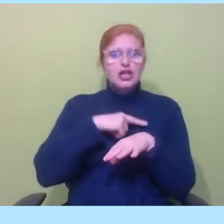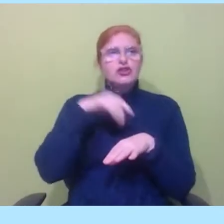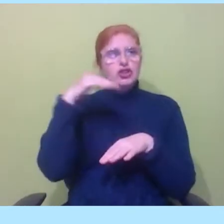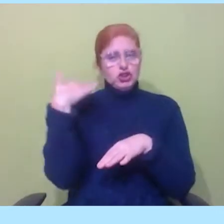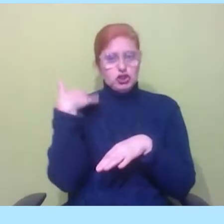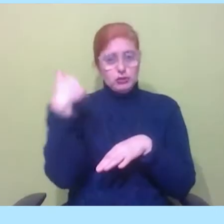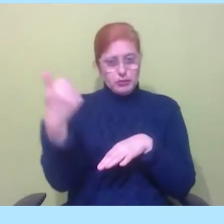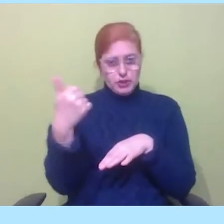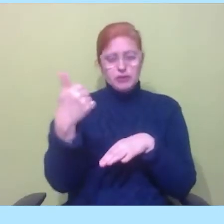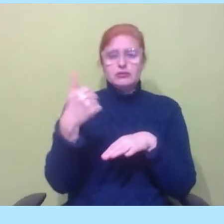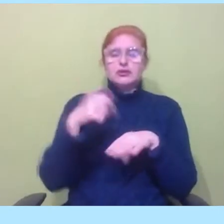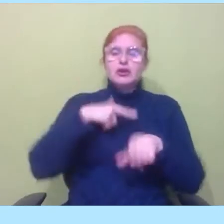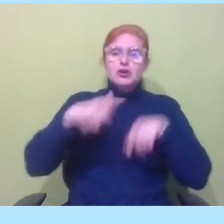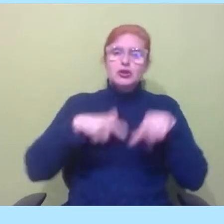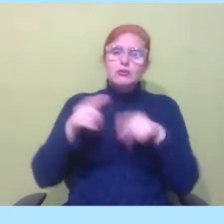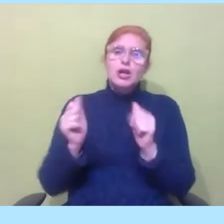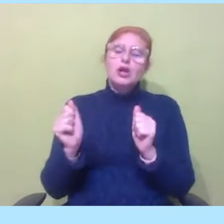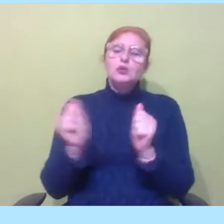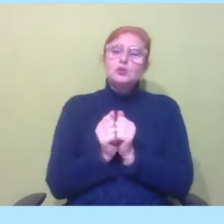junto à